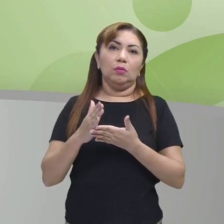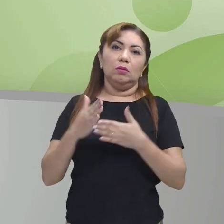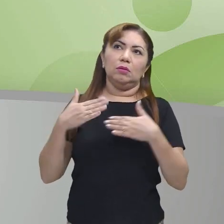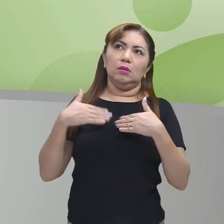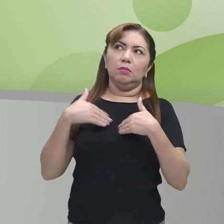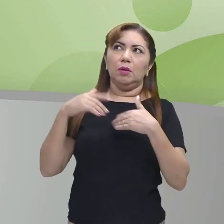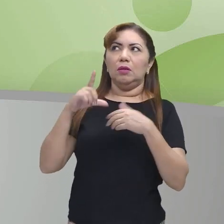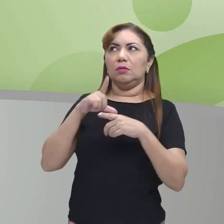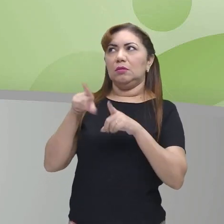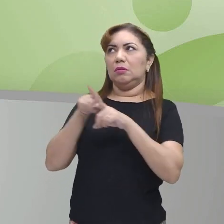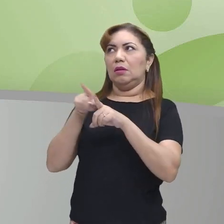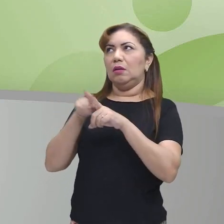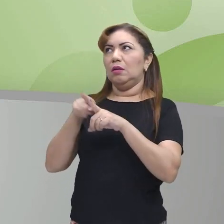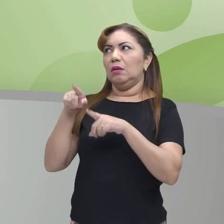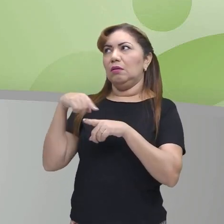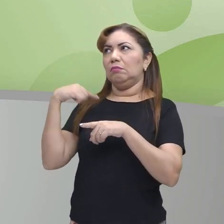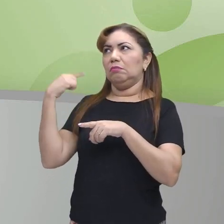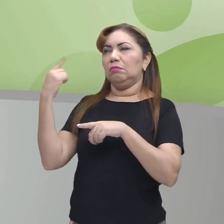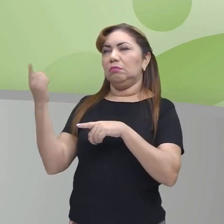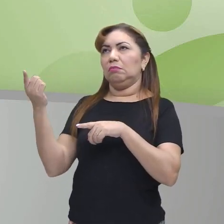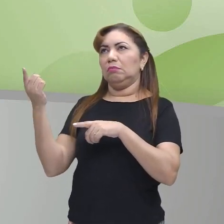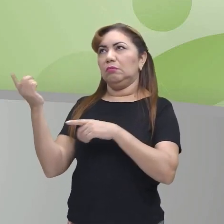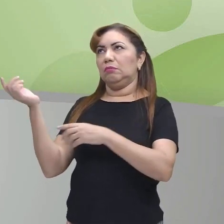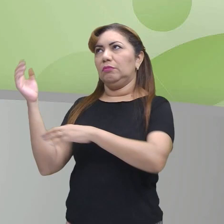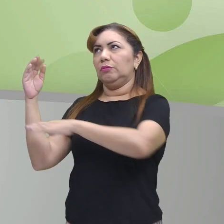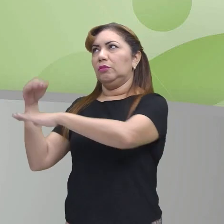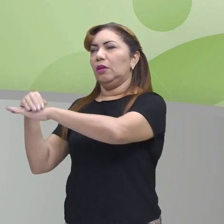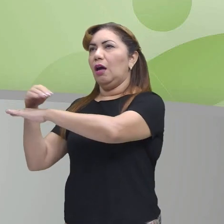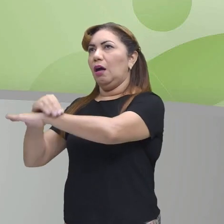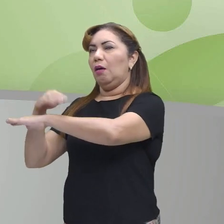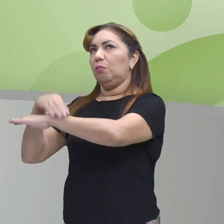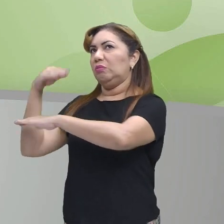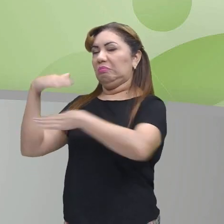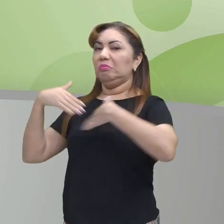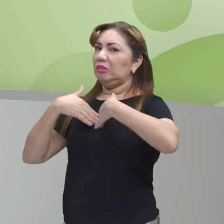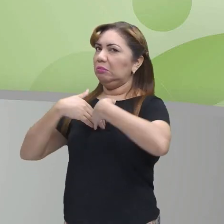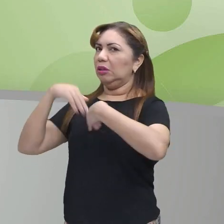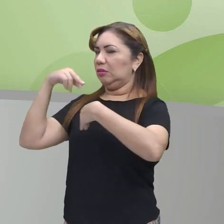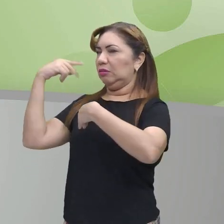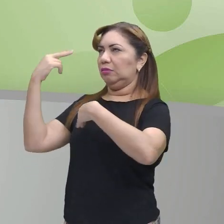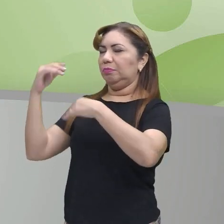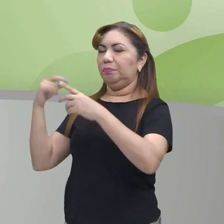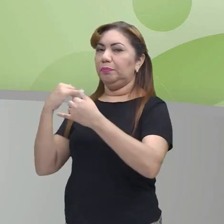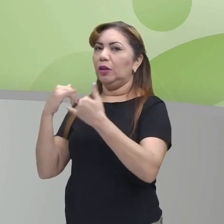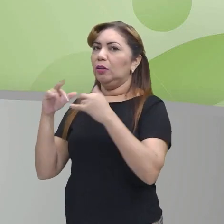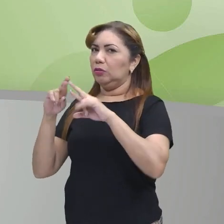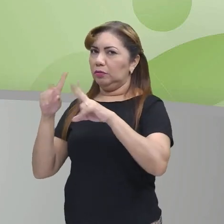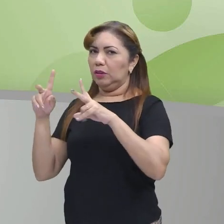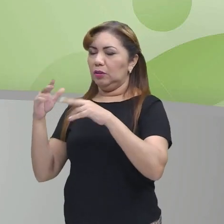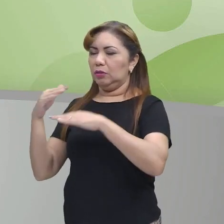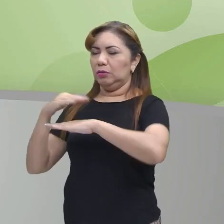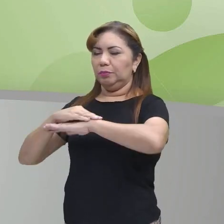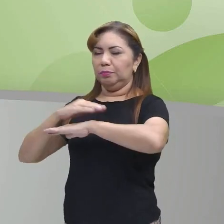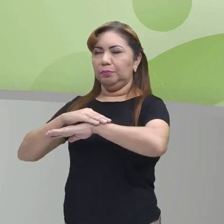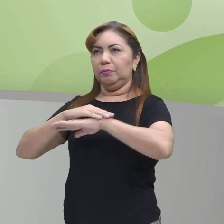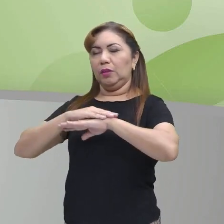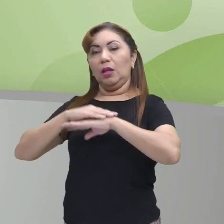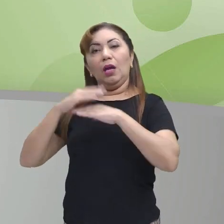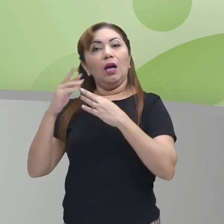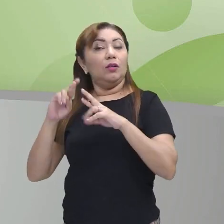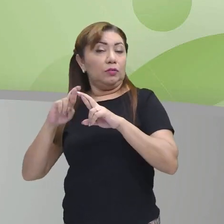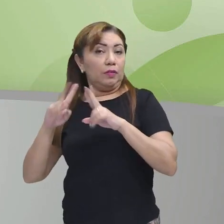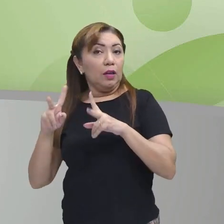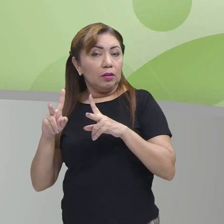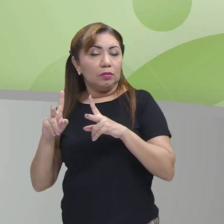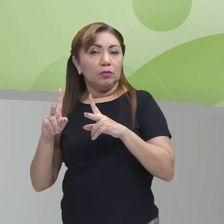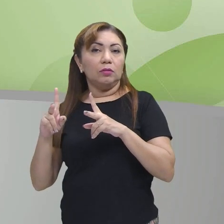quando, por exemplo, o sapo ele joga os espermatozoides na água e a fêmea joga os óvulos na água. Isso é externo.